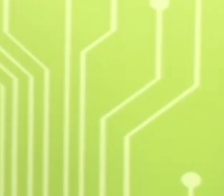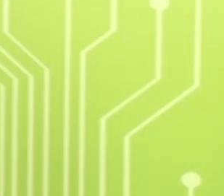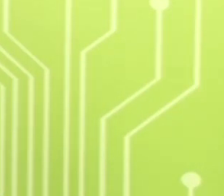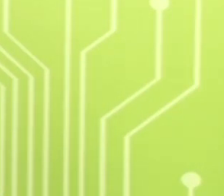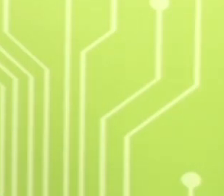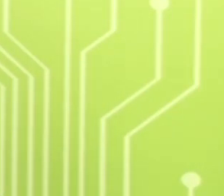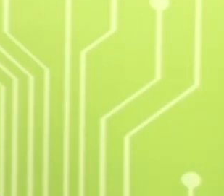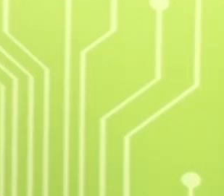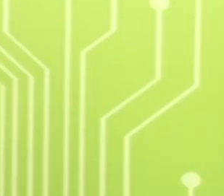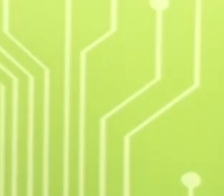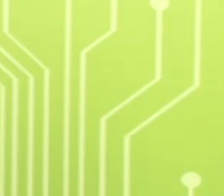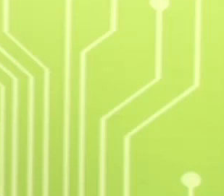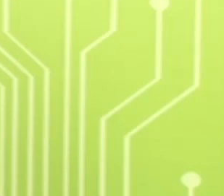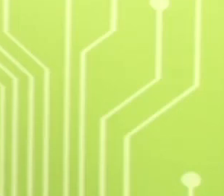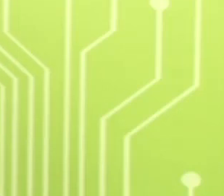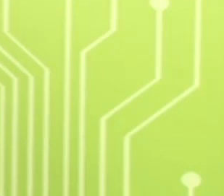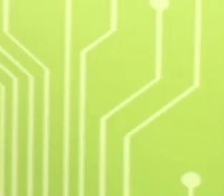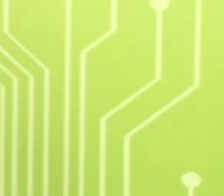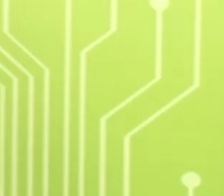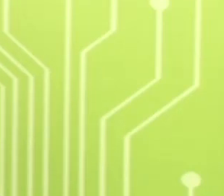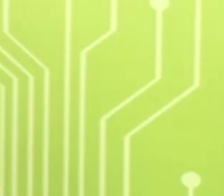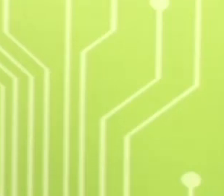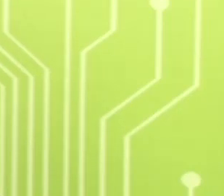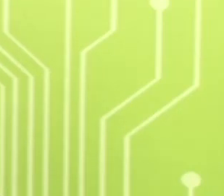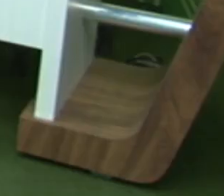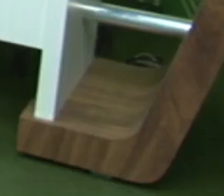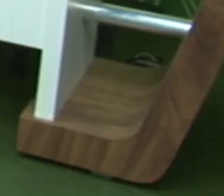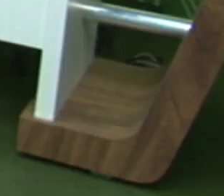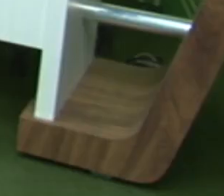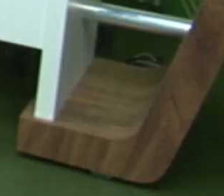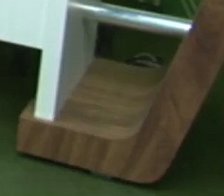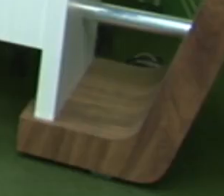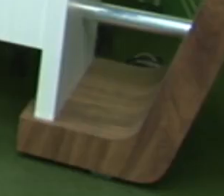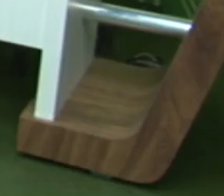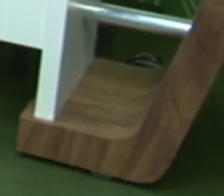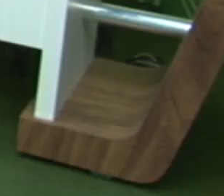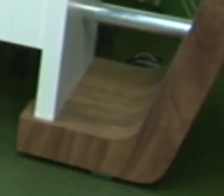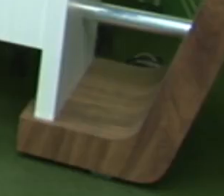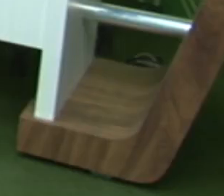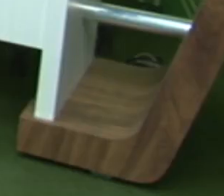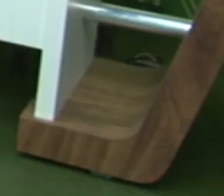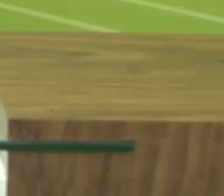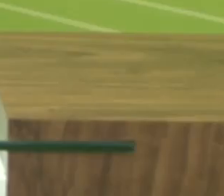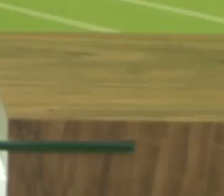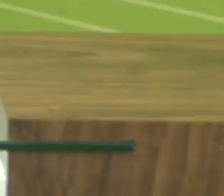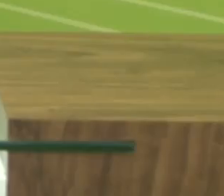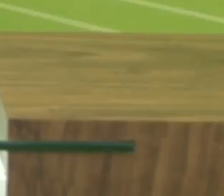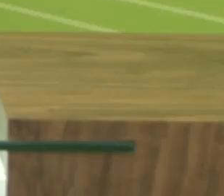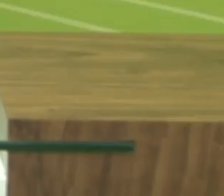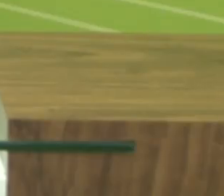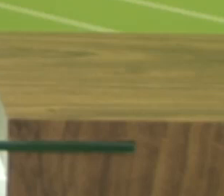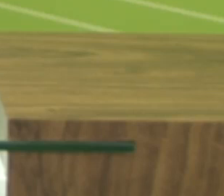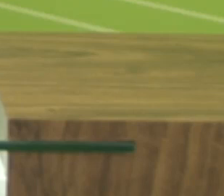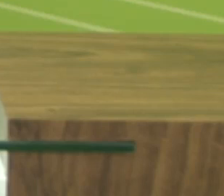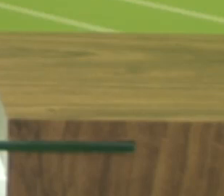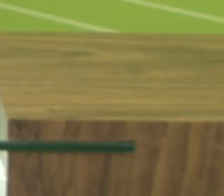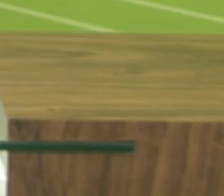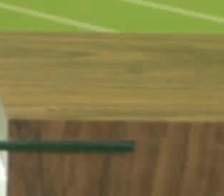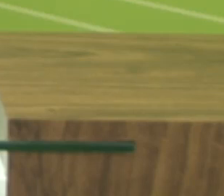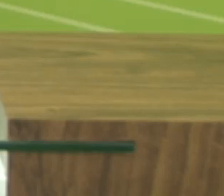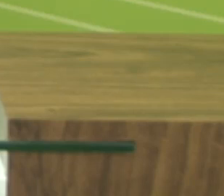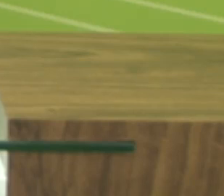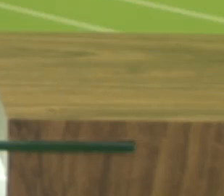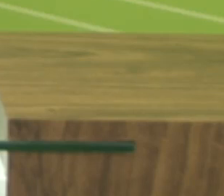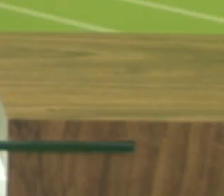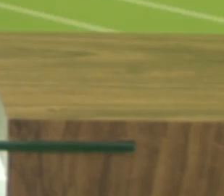a teleaula número 5. Eu e a professora Denise. Boa noite, professora Denise. Boa noite, João. Olá pessoal, sejam